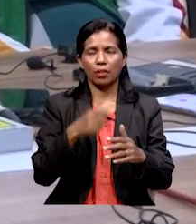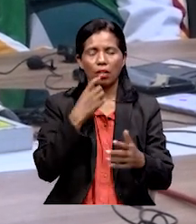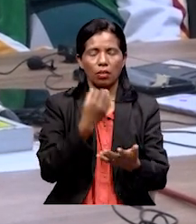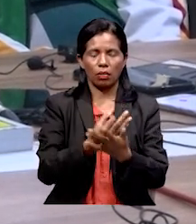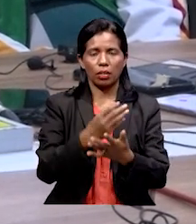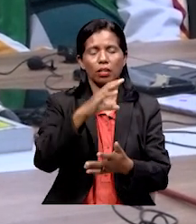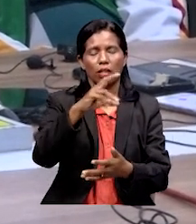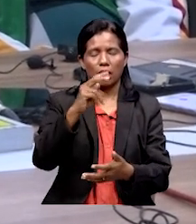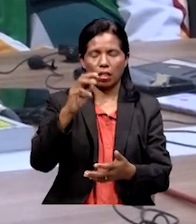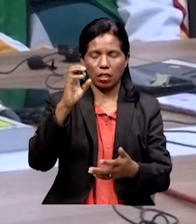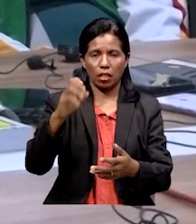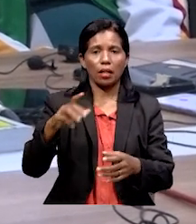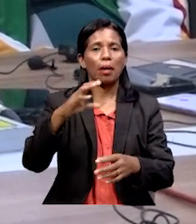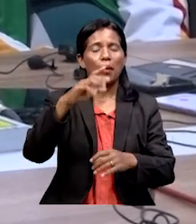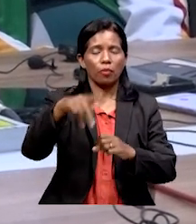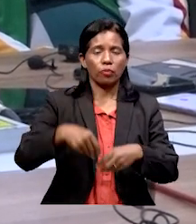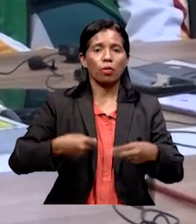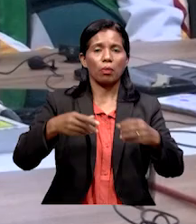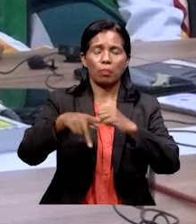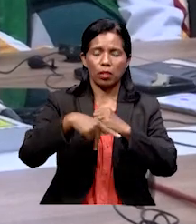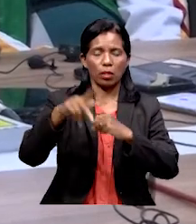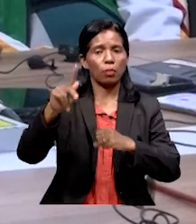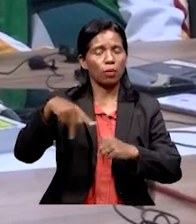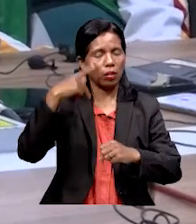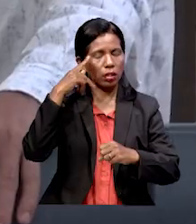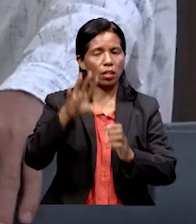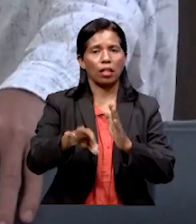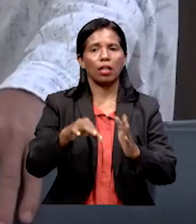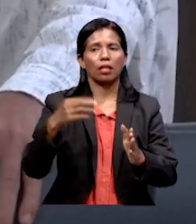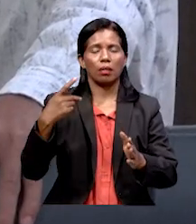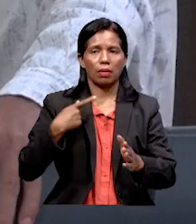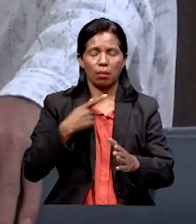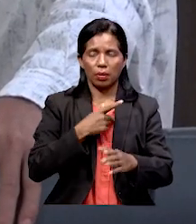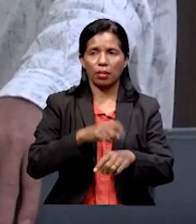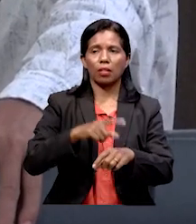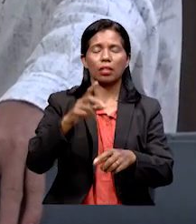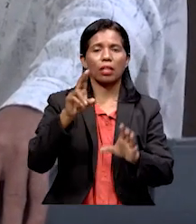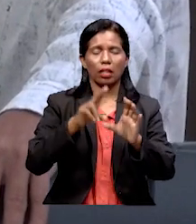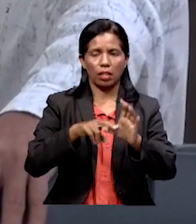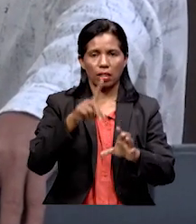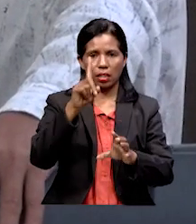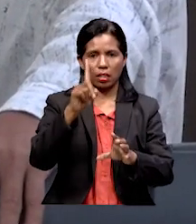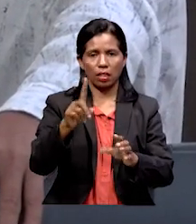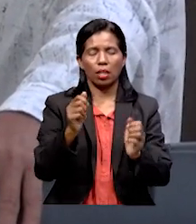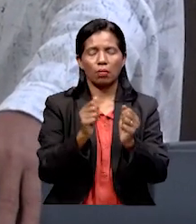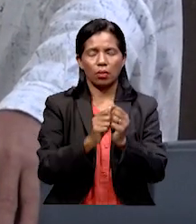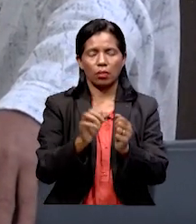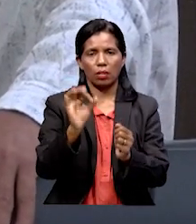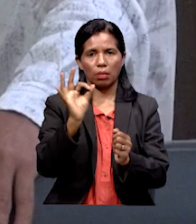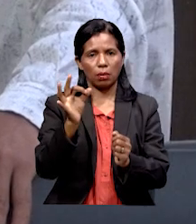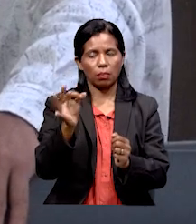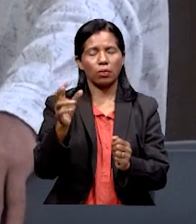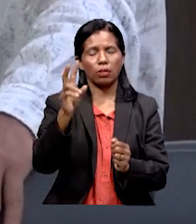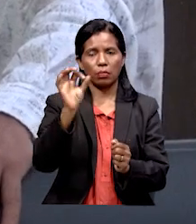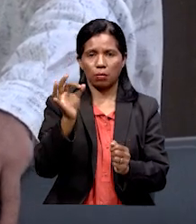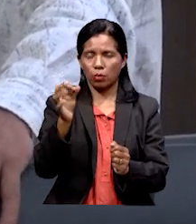sene atribui ba cada partido político nebe hetan asento ia parlamento nacional cadeira ida heta rihusia nul resin rua. Partido